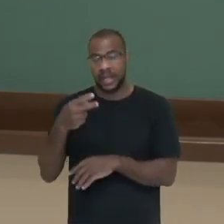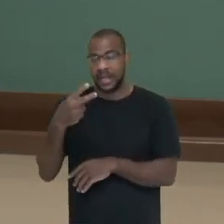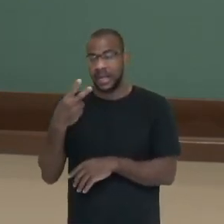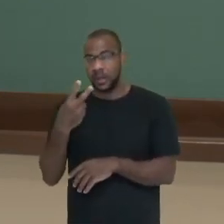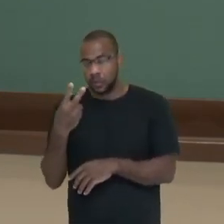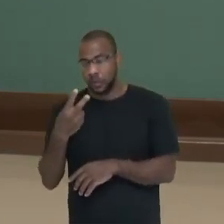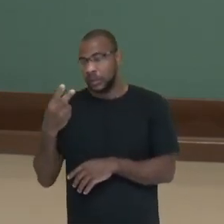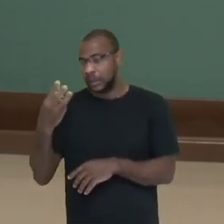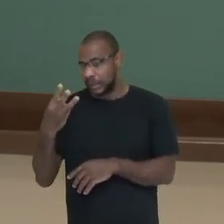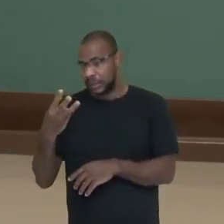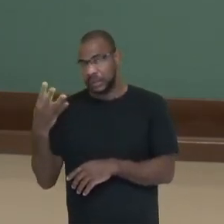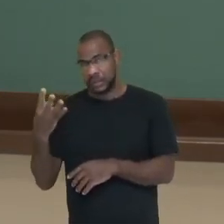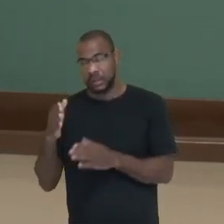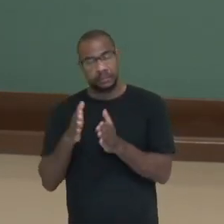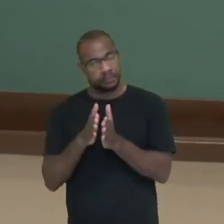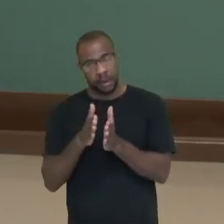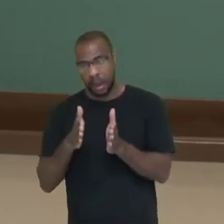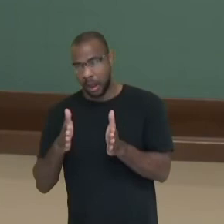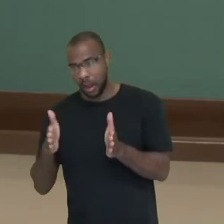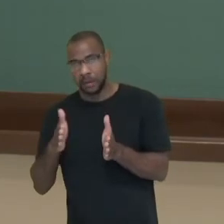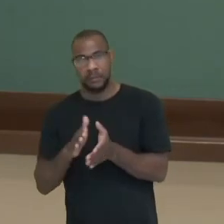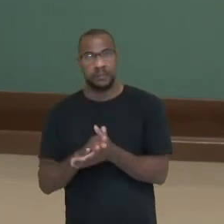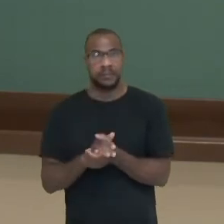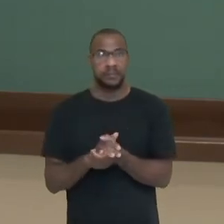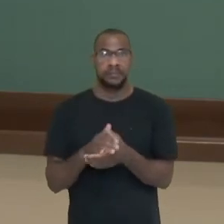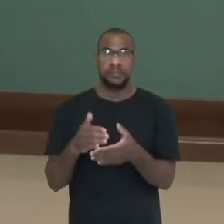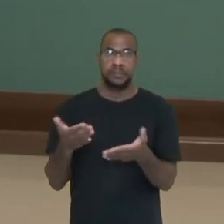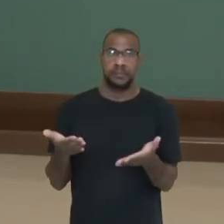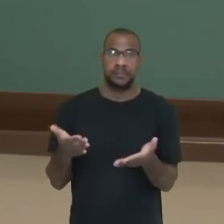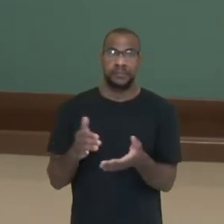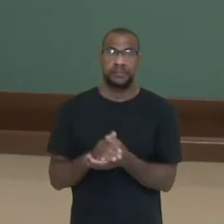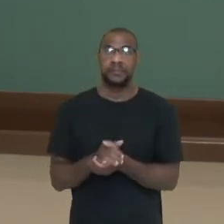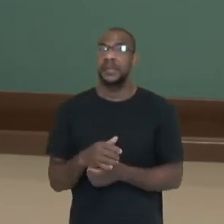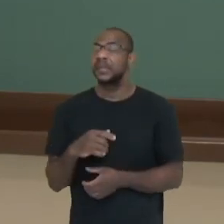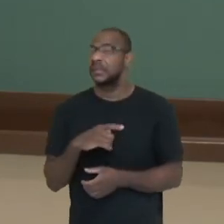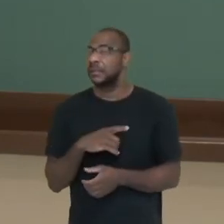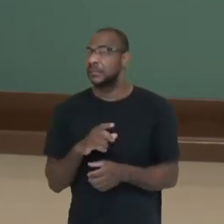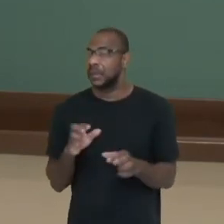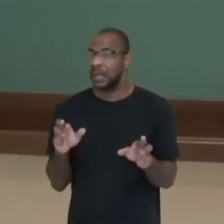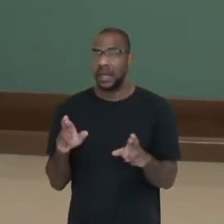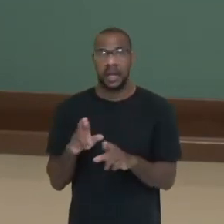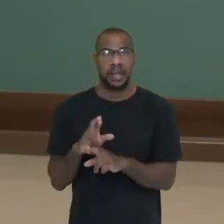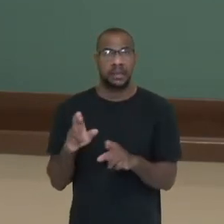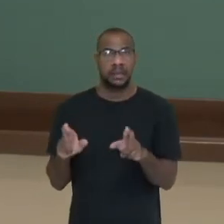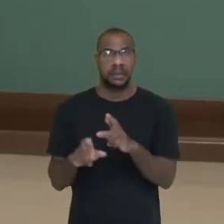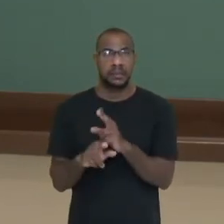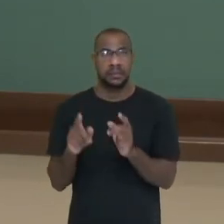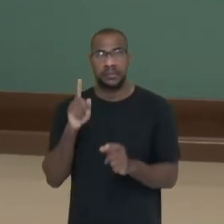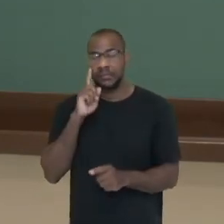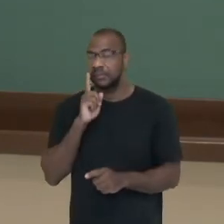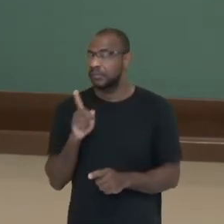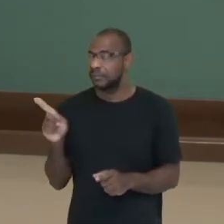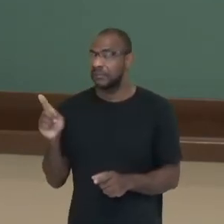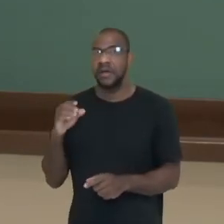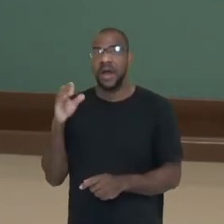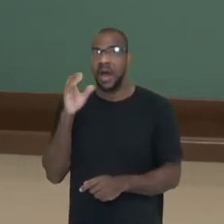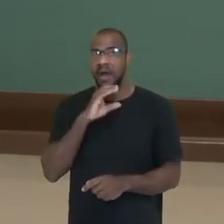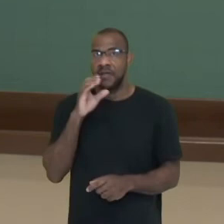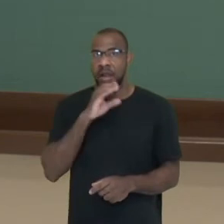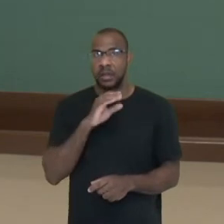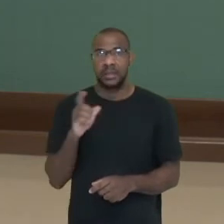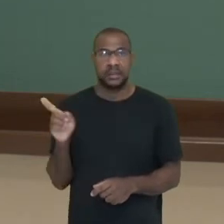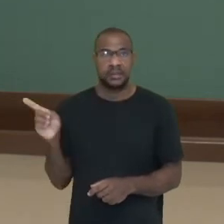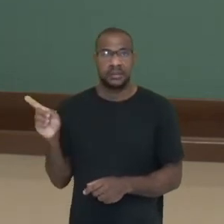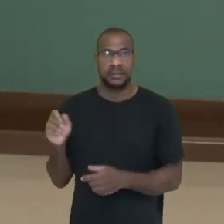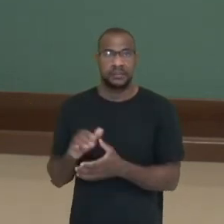frequência do primeiro e assim por diante. Pessoal, nós temos a relação velocidade igual a lambda F. Nós temos